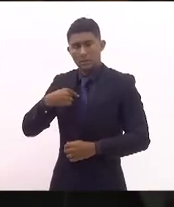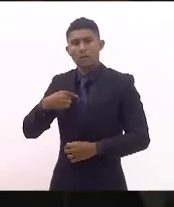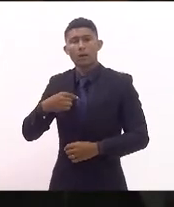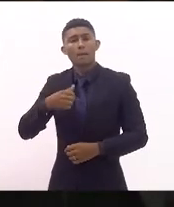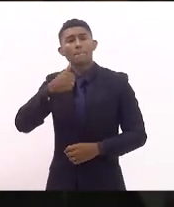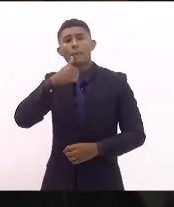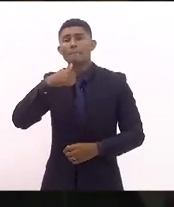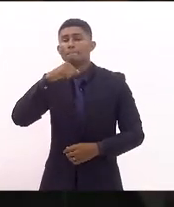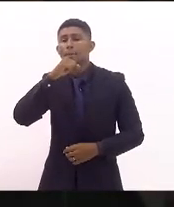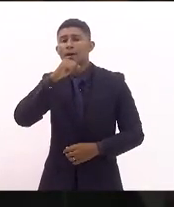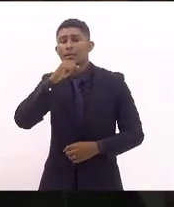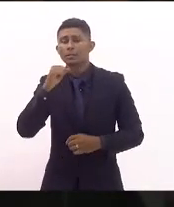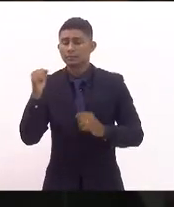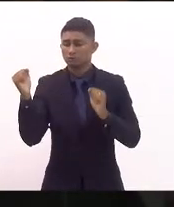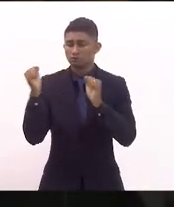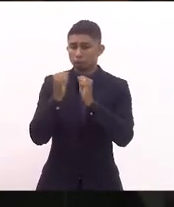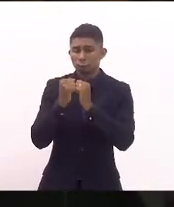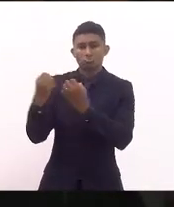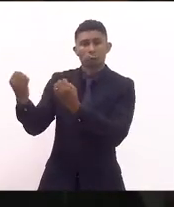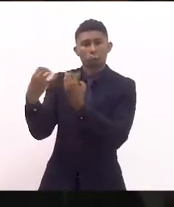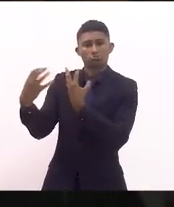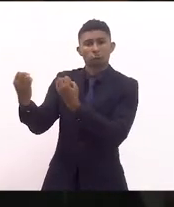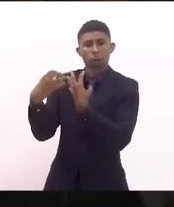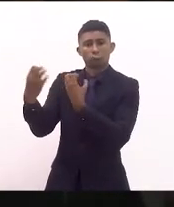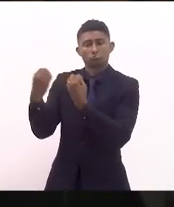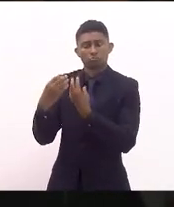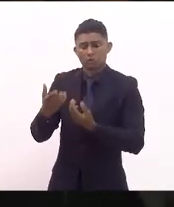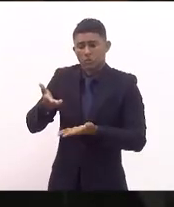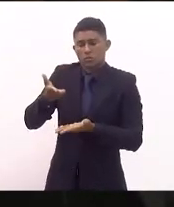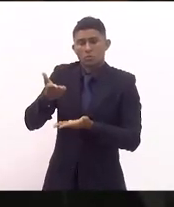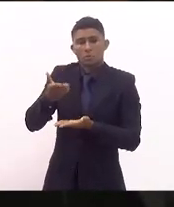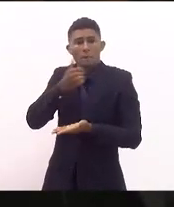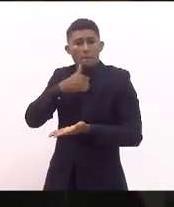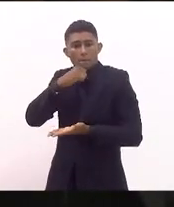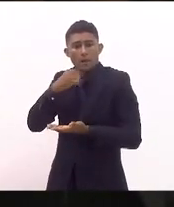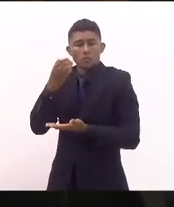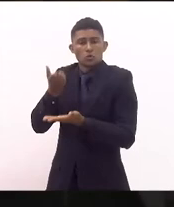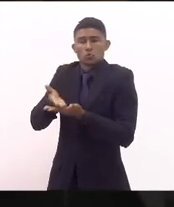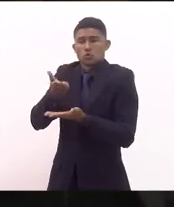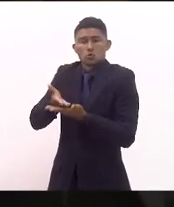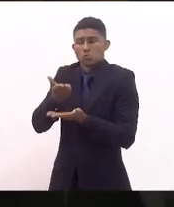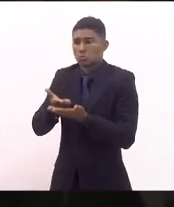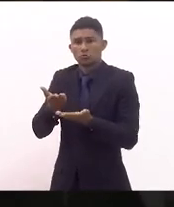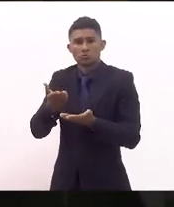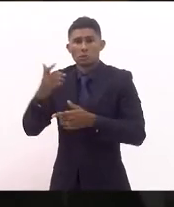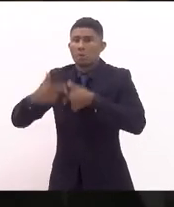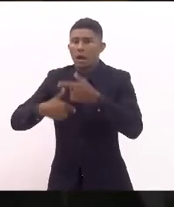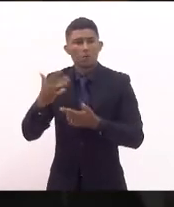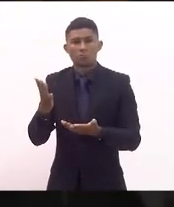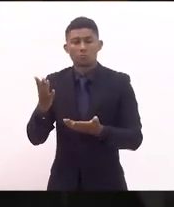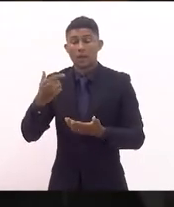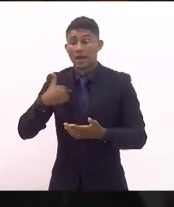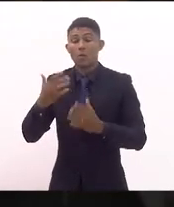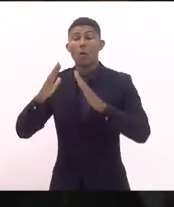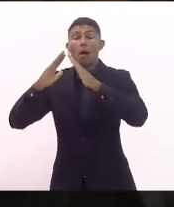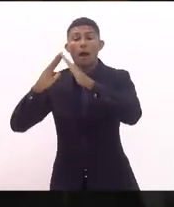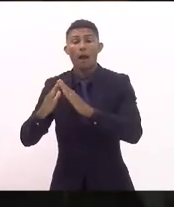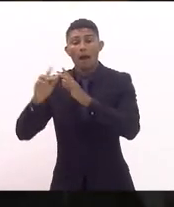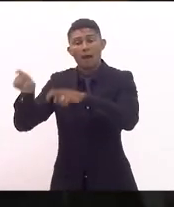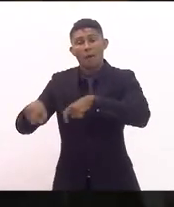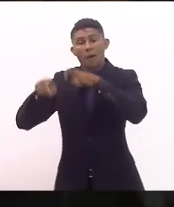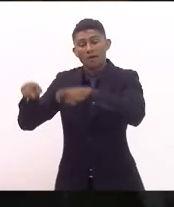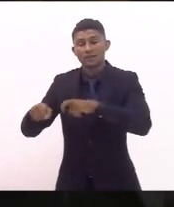mãe, sem estudos, sem trabalho formal, morei na roça, estudei em escola pública e, quando